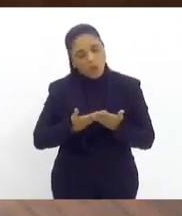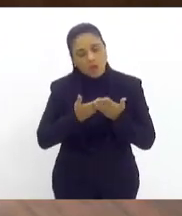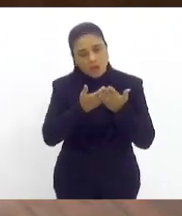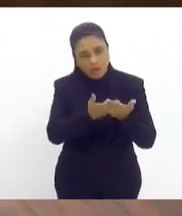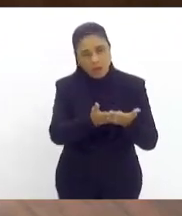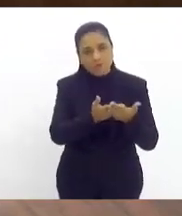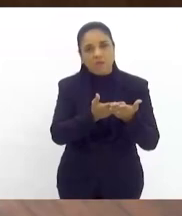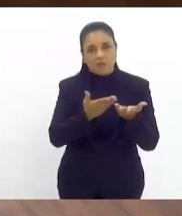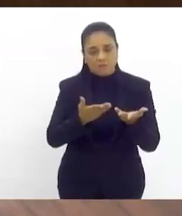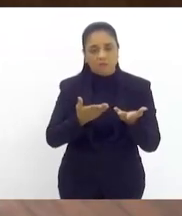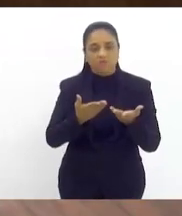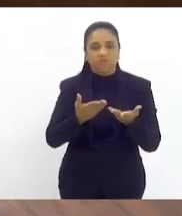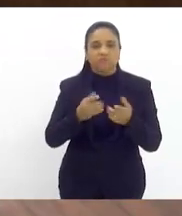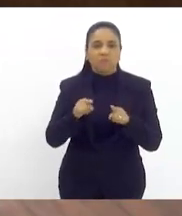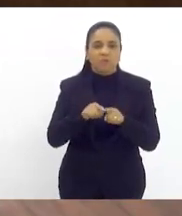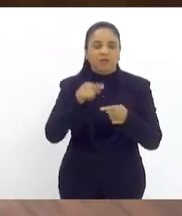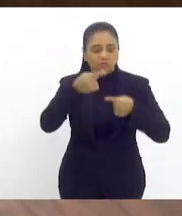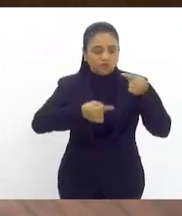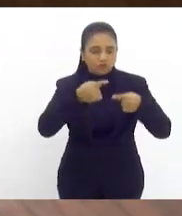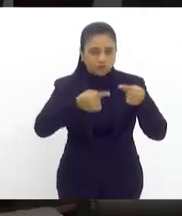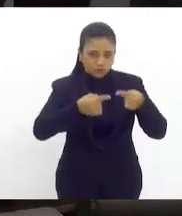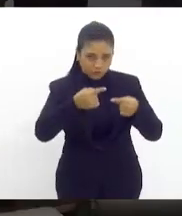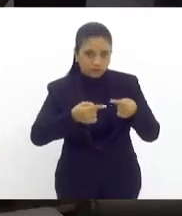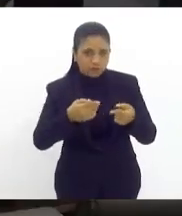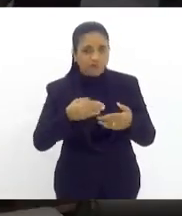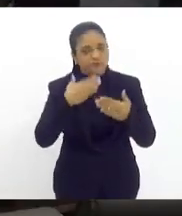a abstenção do PCdoB obrigada presidente